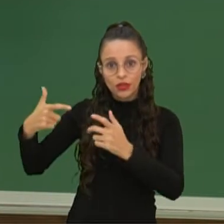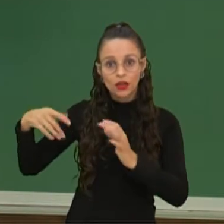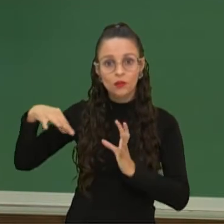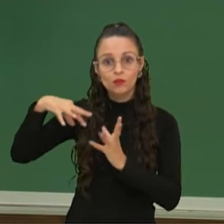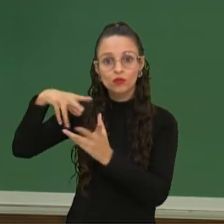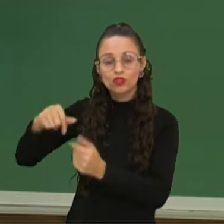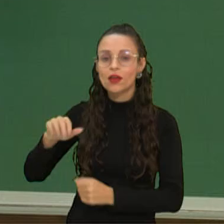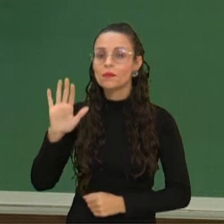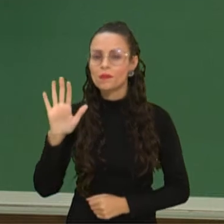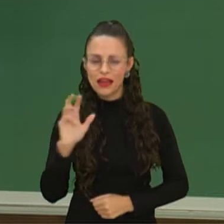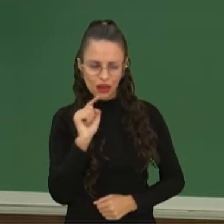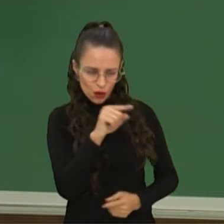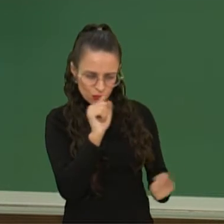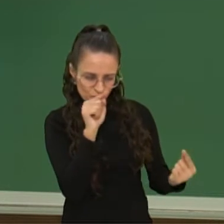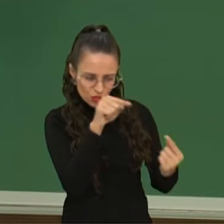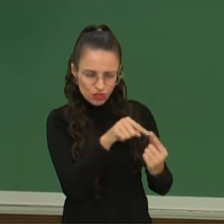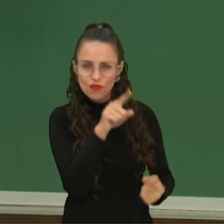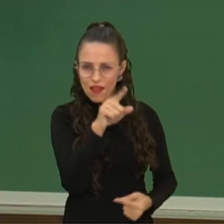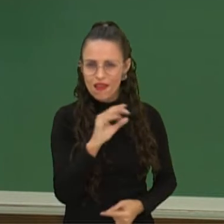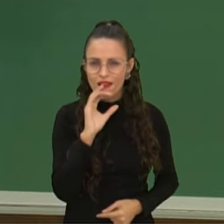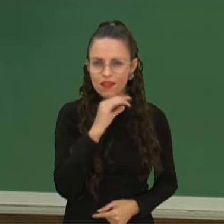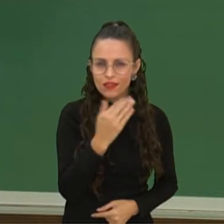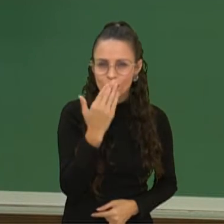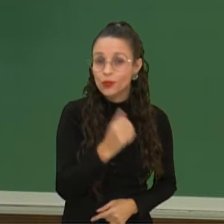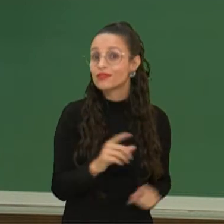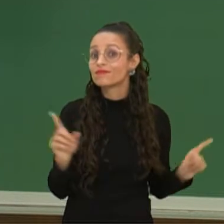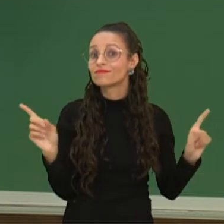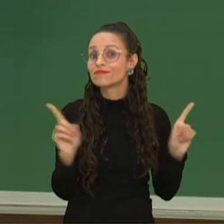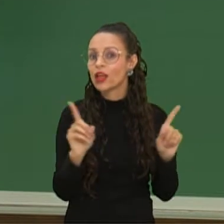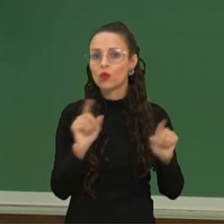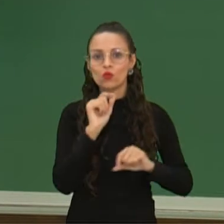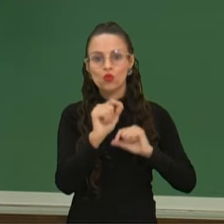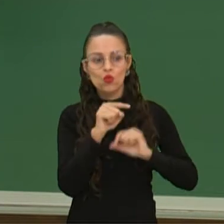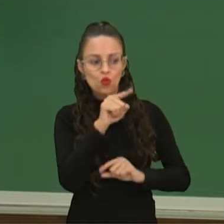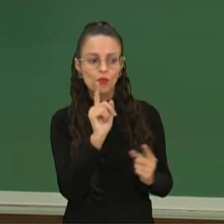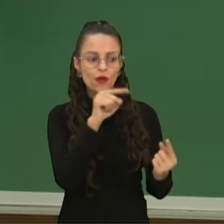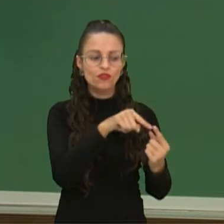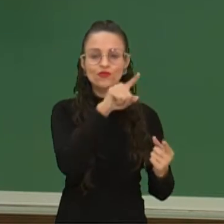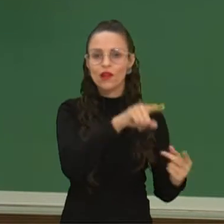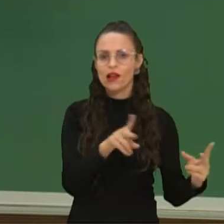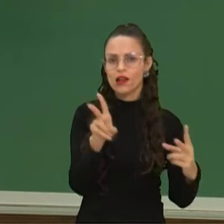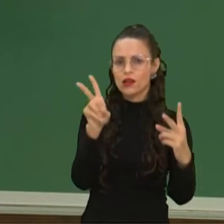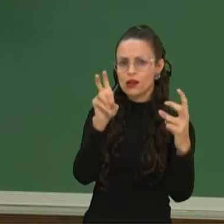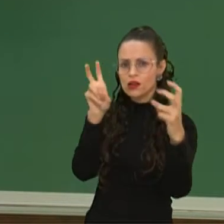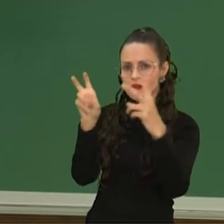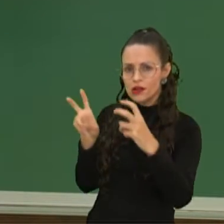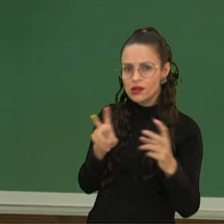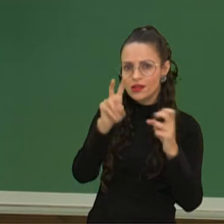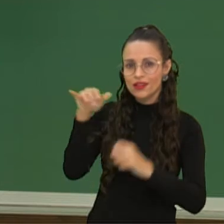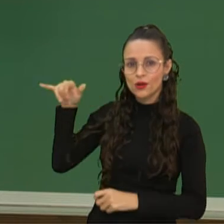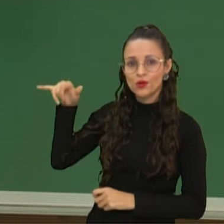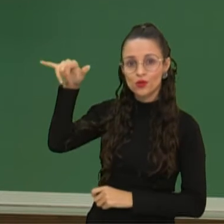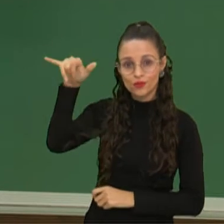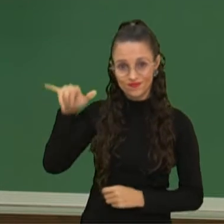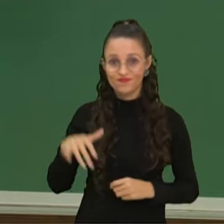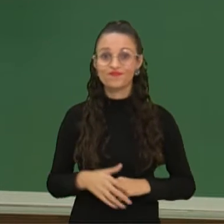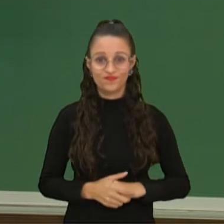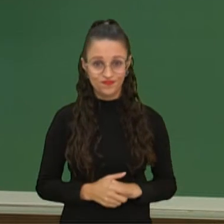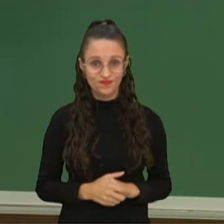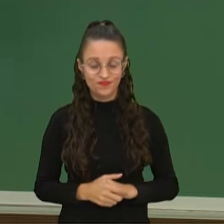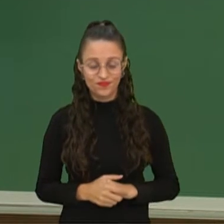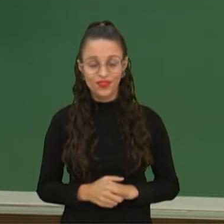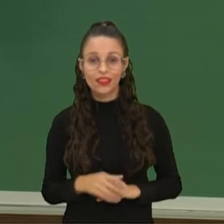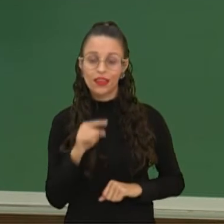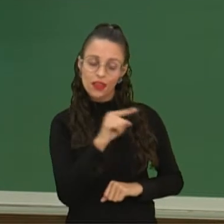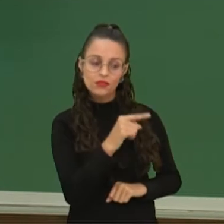não aquecer comida, mas para detectar aeronaves inimigas. Como o próprio nome diz,